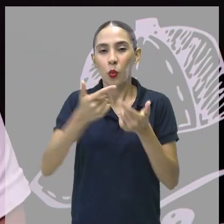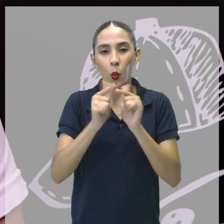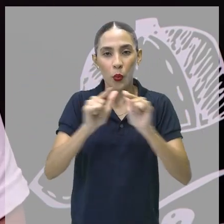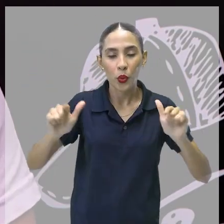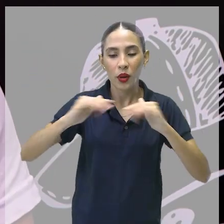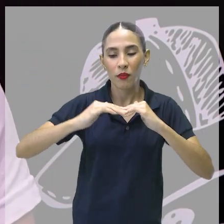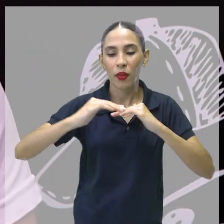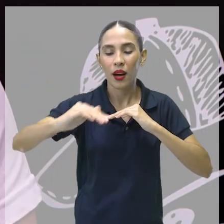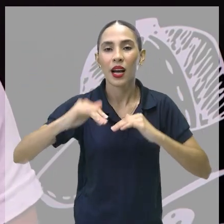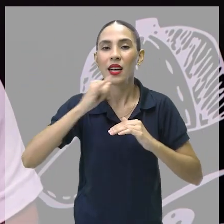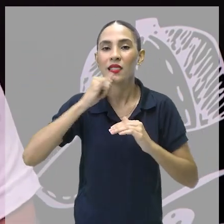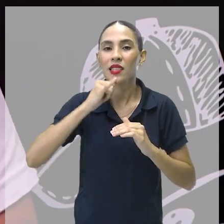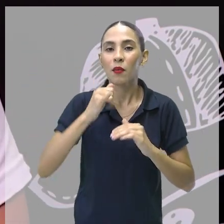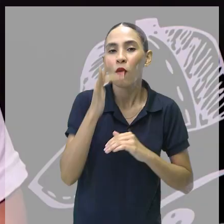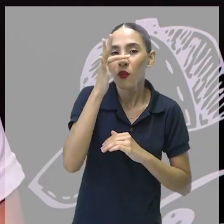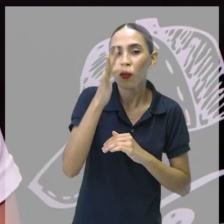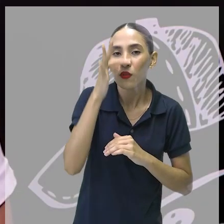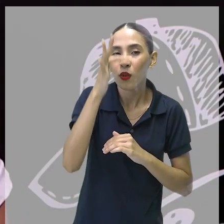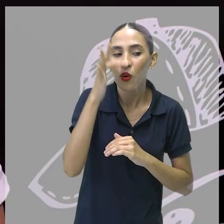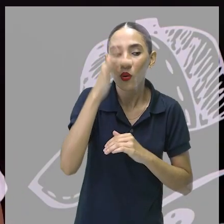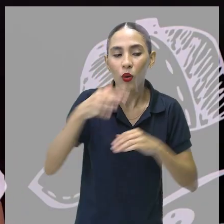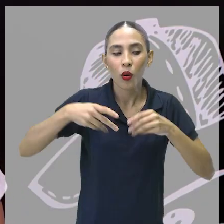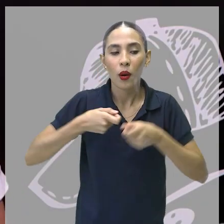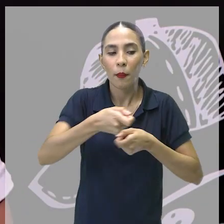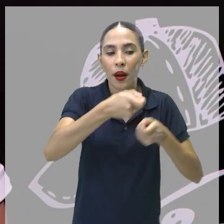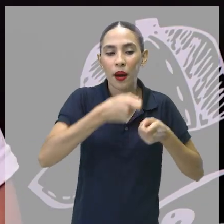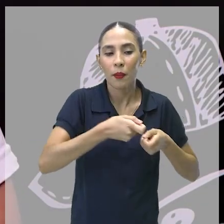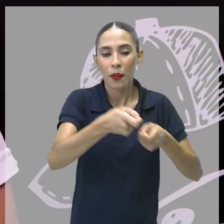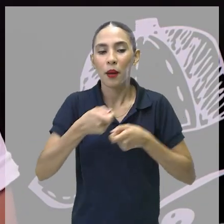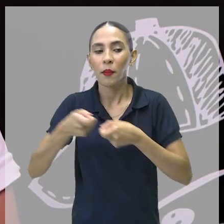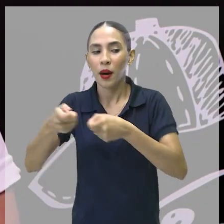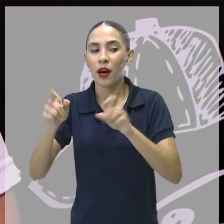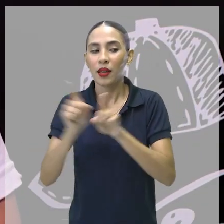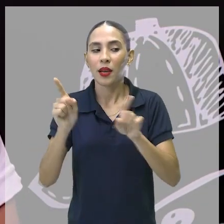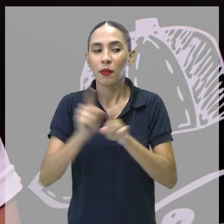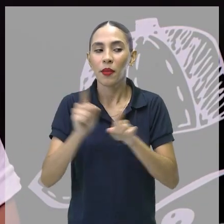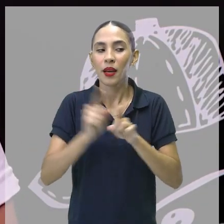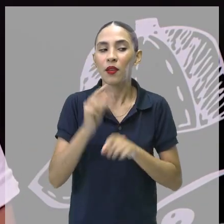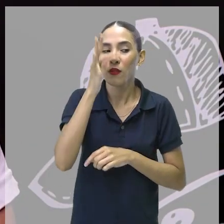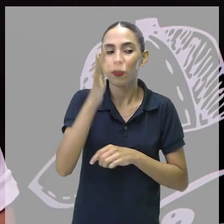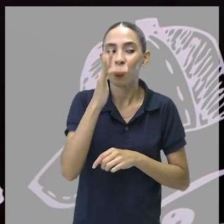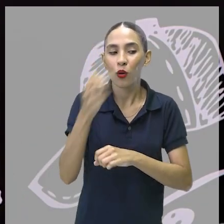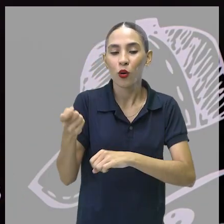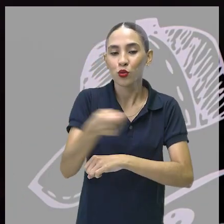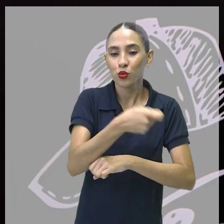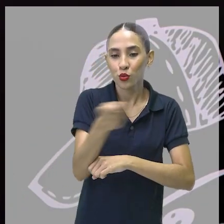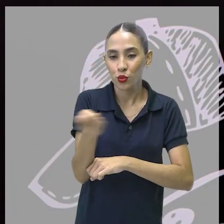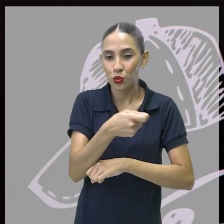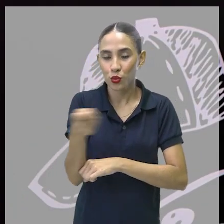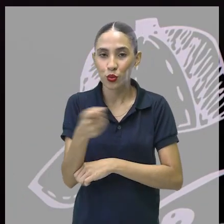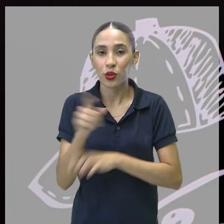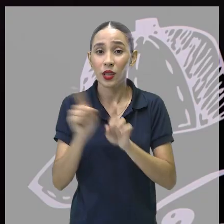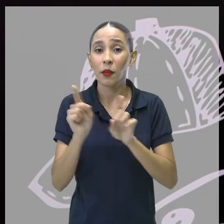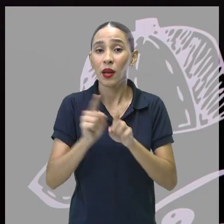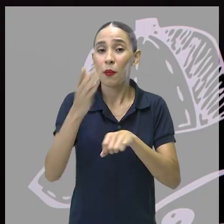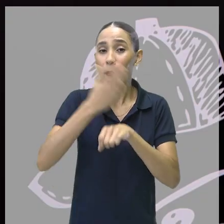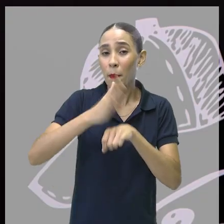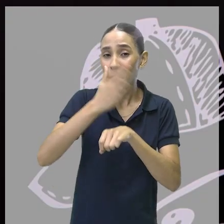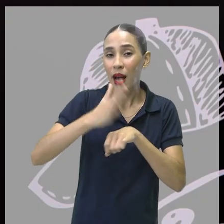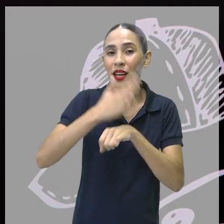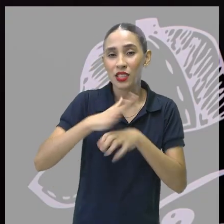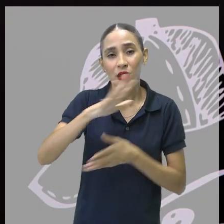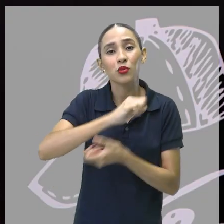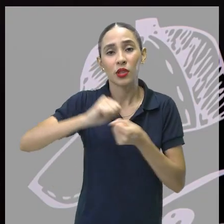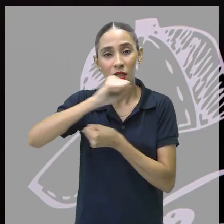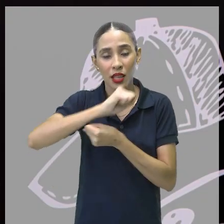de pátio, para regar as plantas, ou se a escola tiver um projeto de horta, utilizar essa mesma água também. Eu acho que é uma atividade